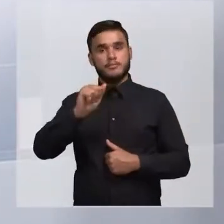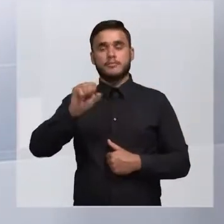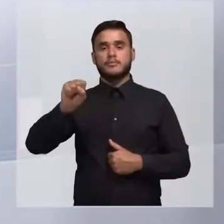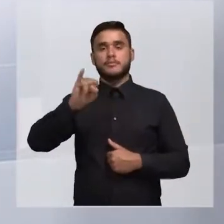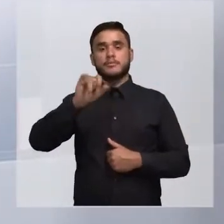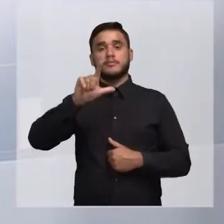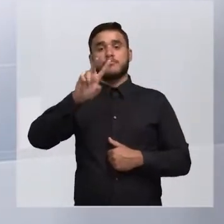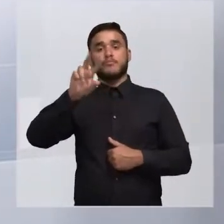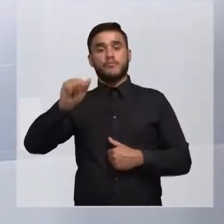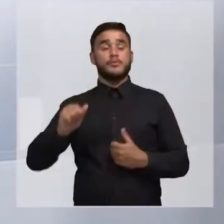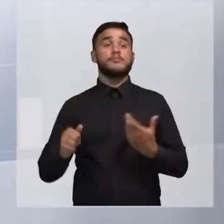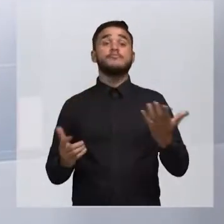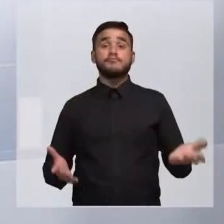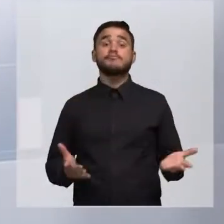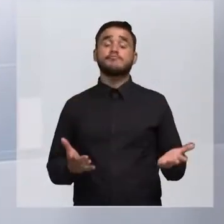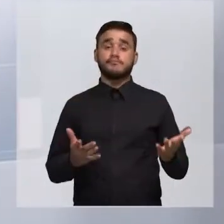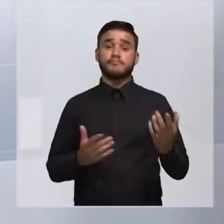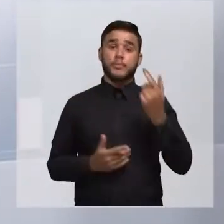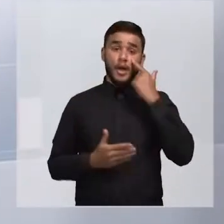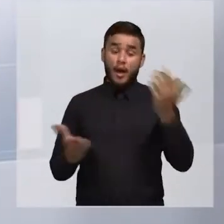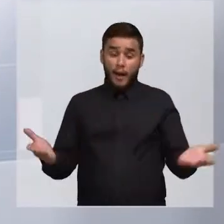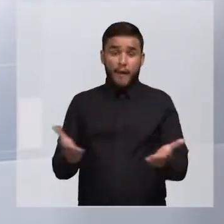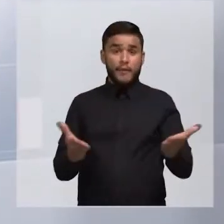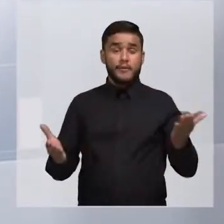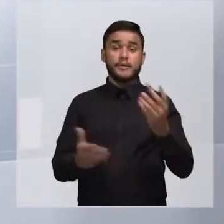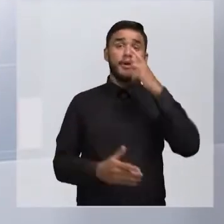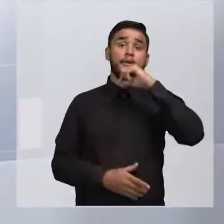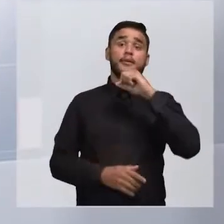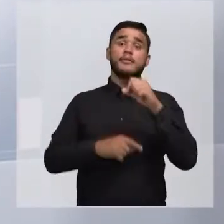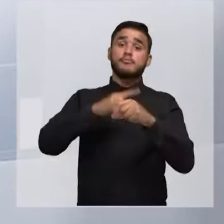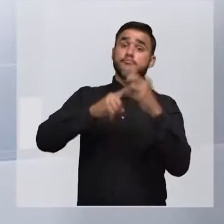estamos assistindo? 3 candidaturas,